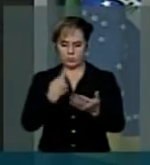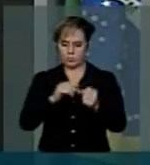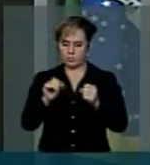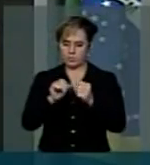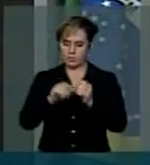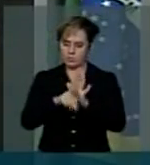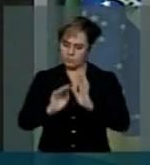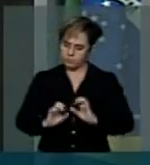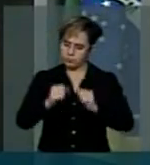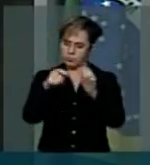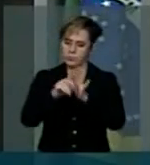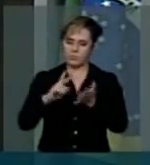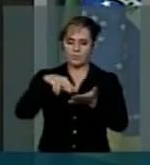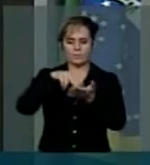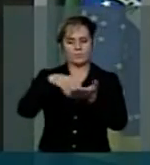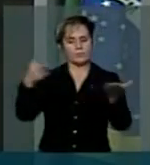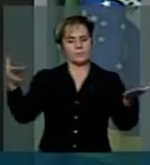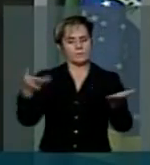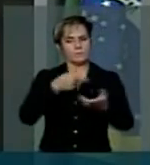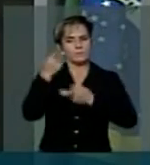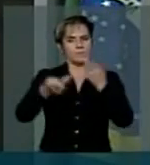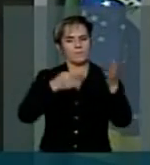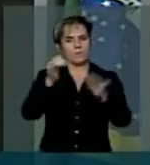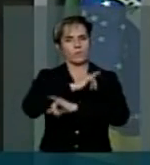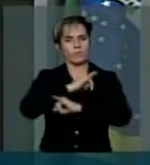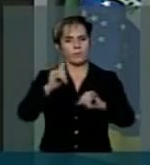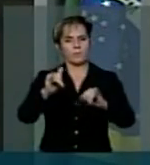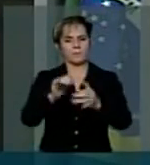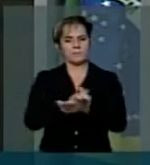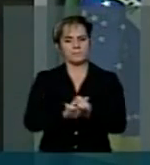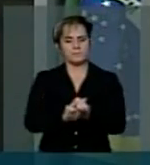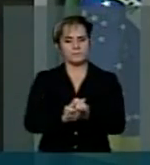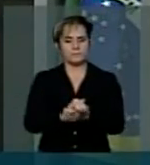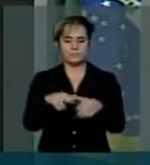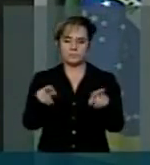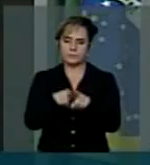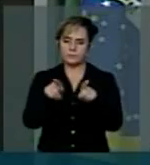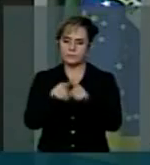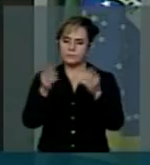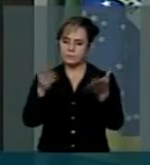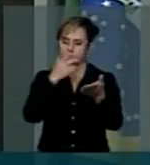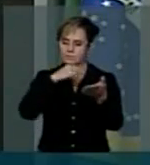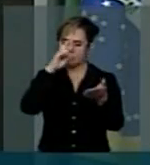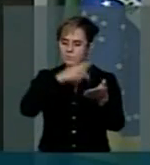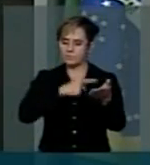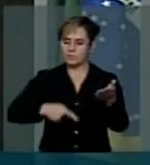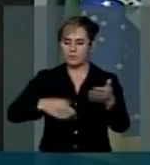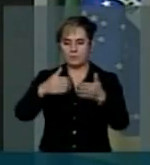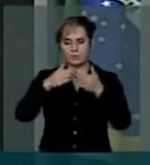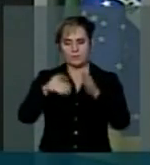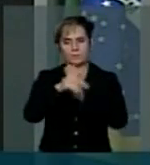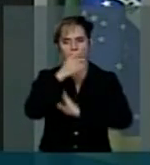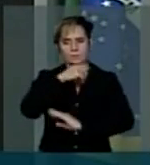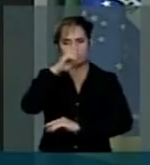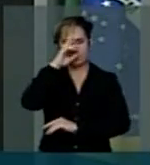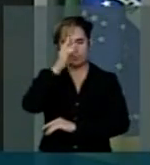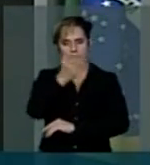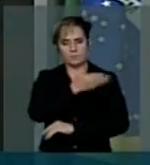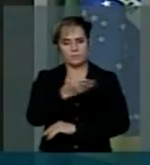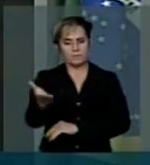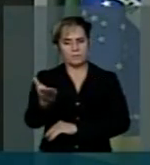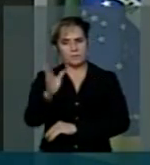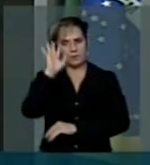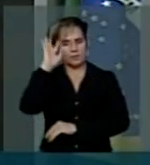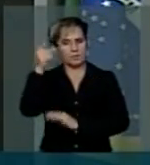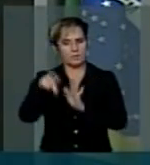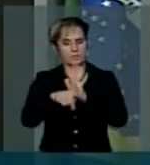fizemos questão de vir aqui na tribuna e fazer esse registro. Aliás, senhor presidente, quero solicitar a Vossa Excelência que